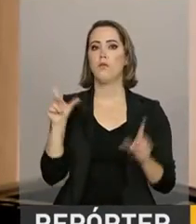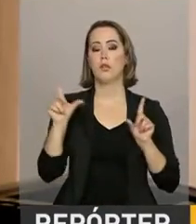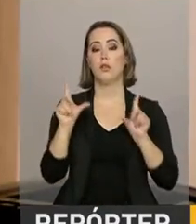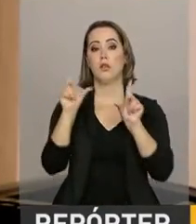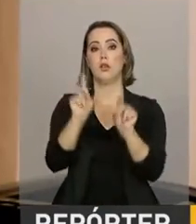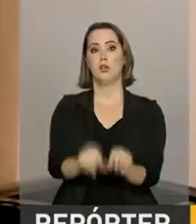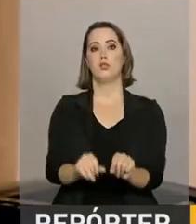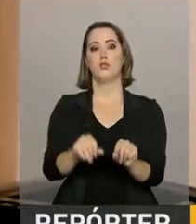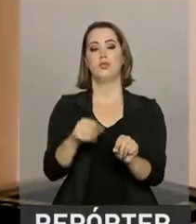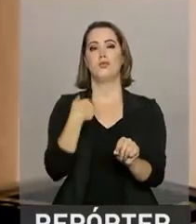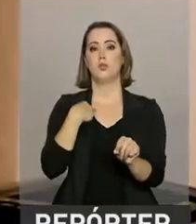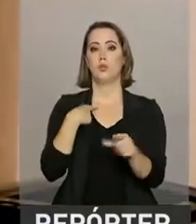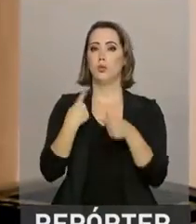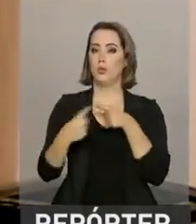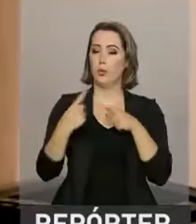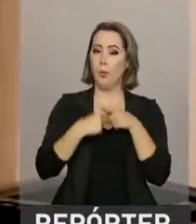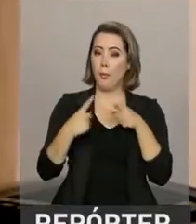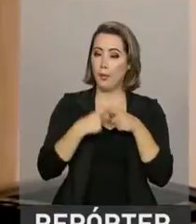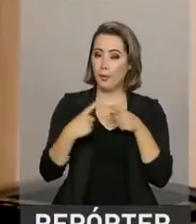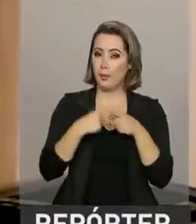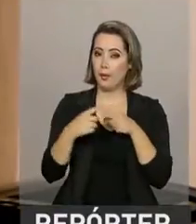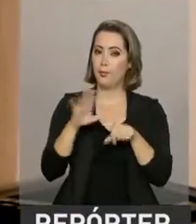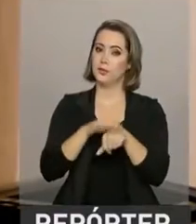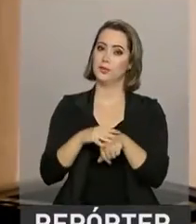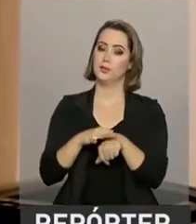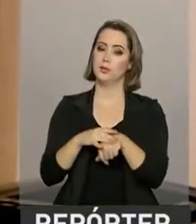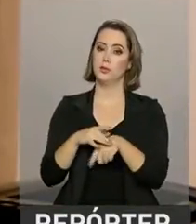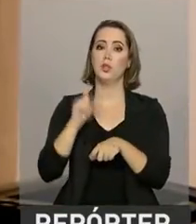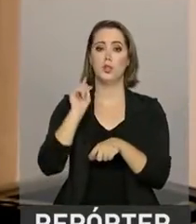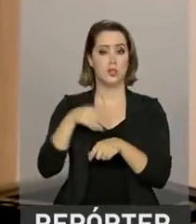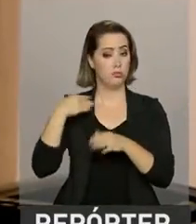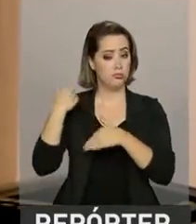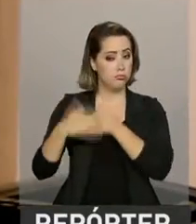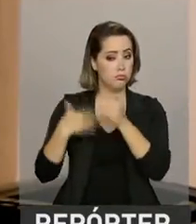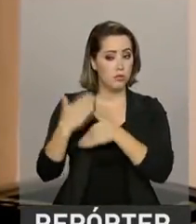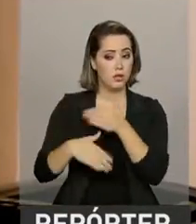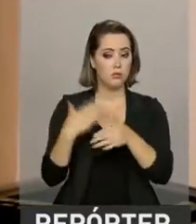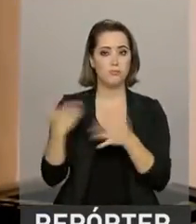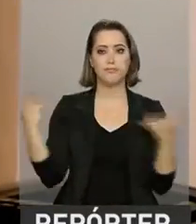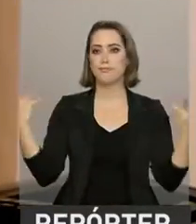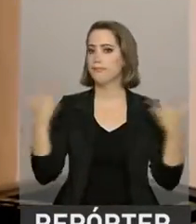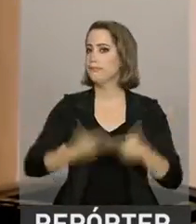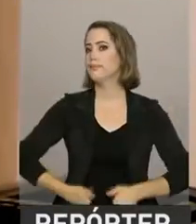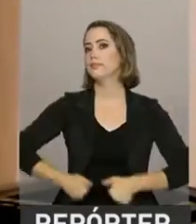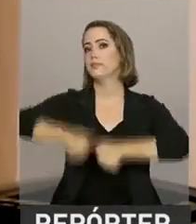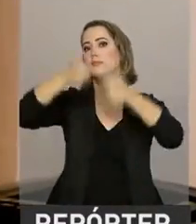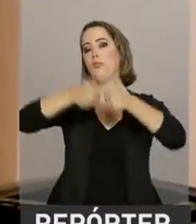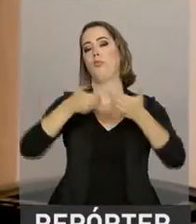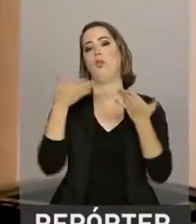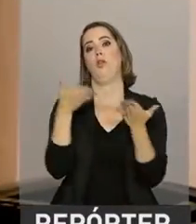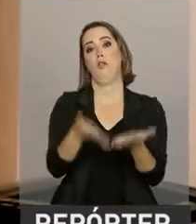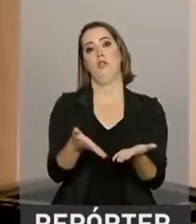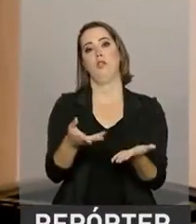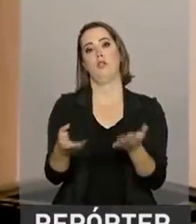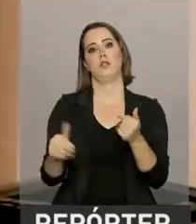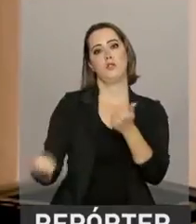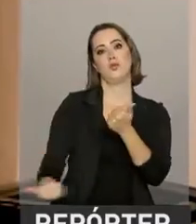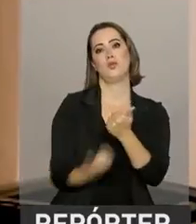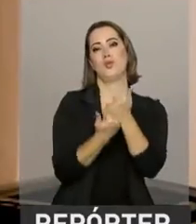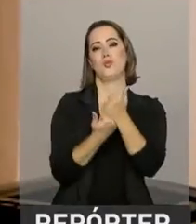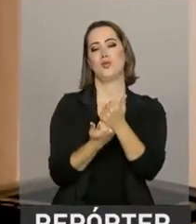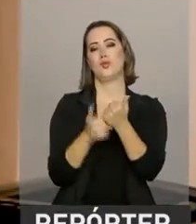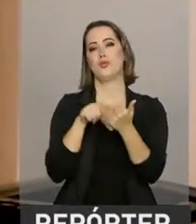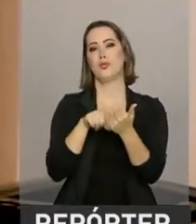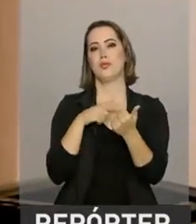de hipoglicemia então isso já representa um avanço incomensurável para essa substituição do carro em chamas